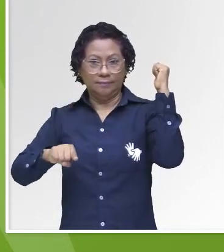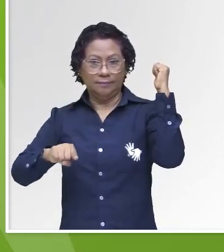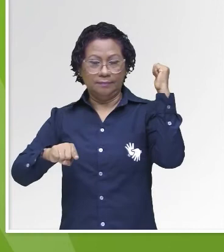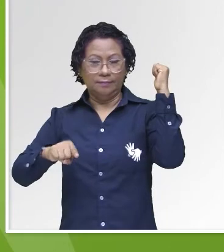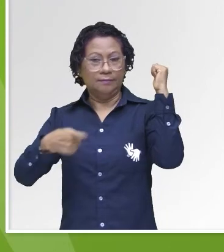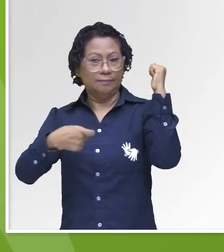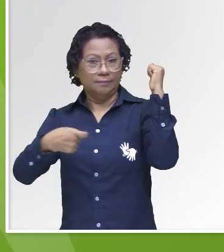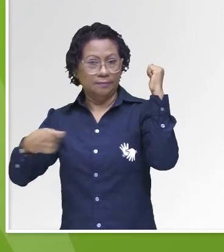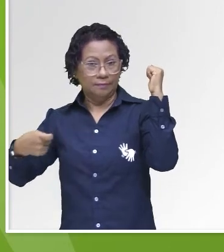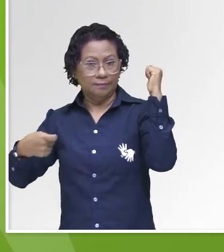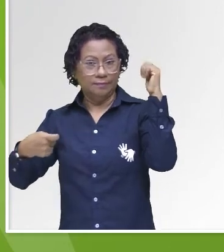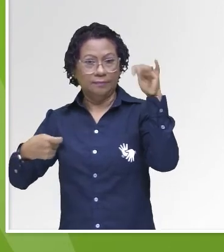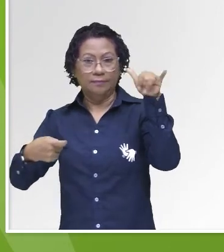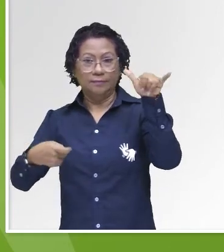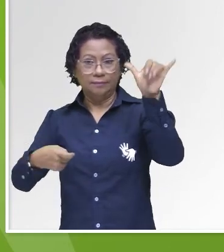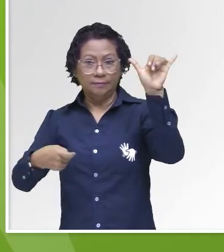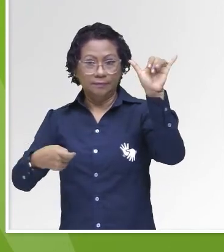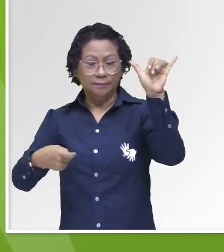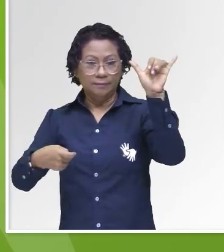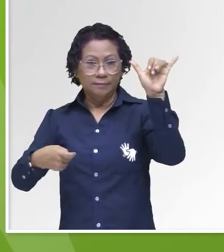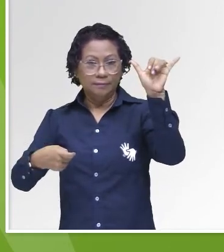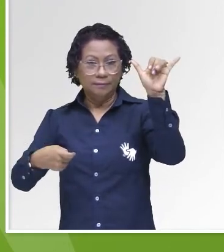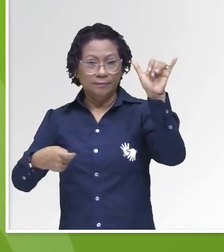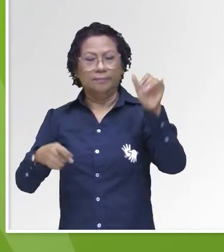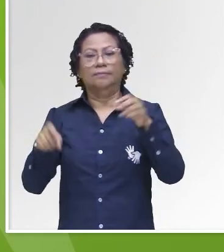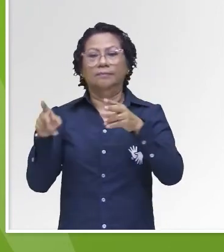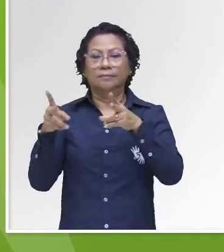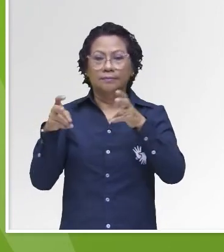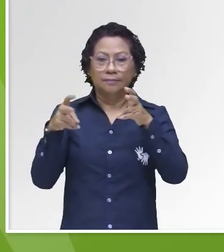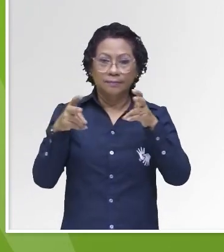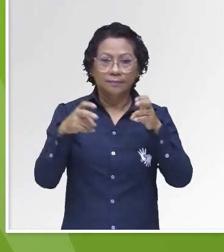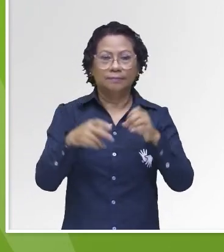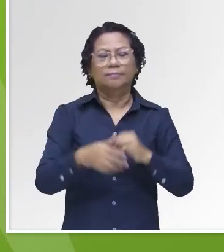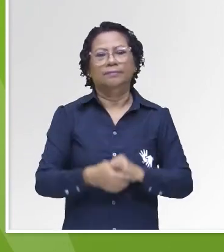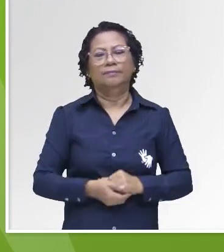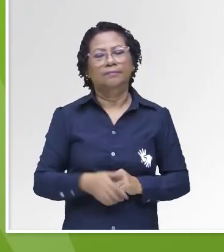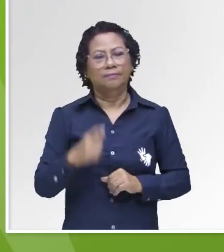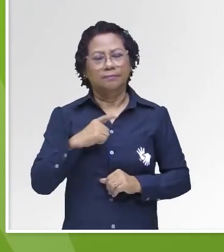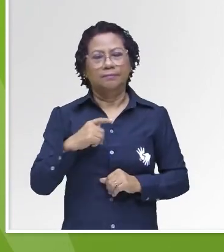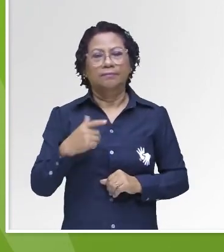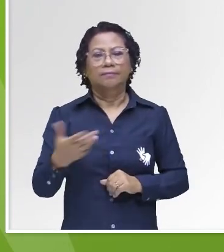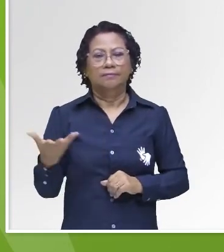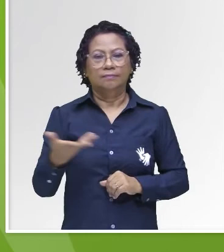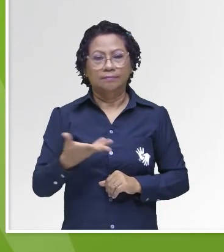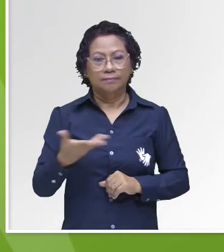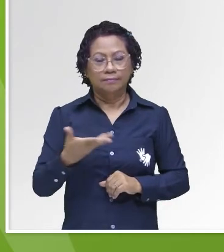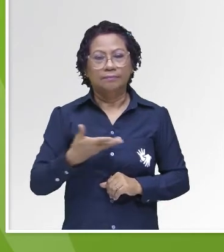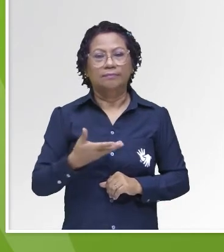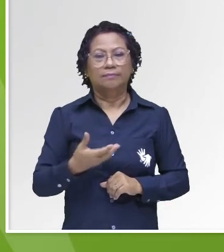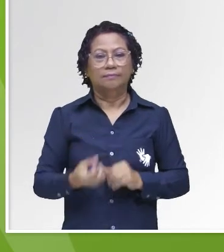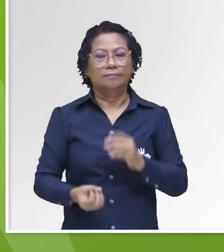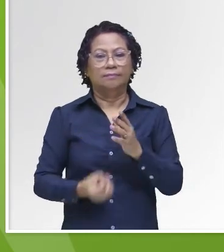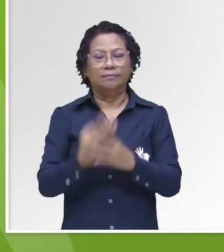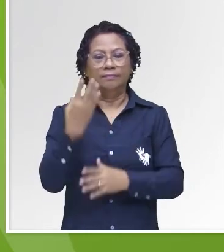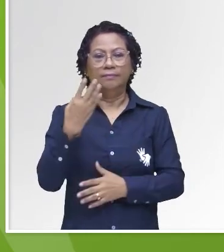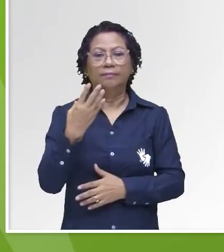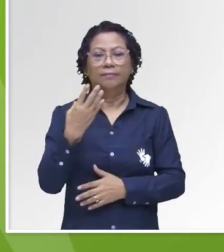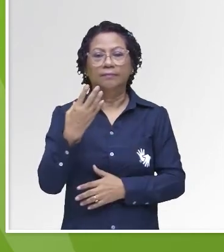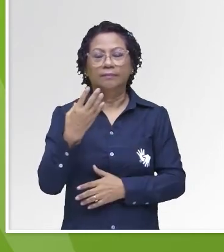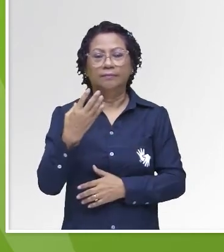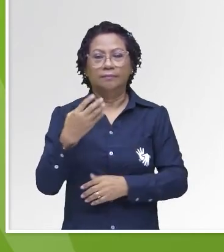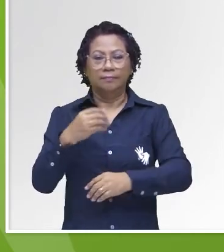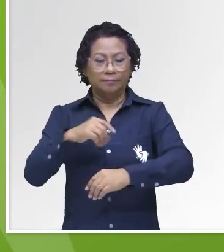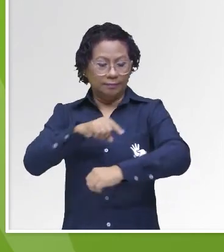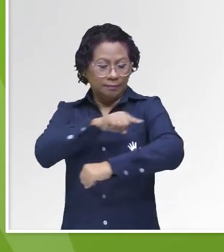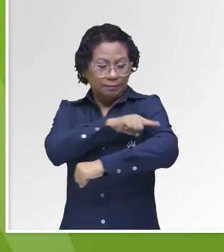cartesiano. Eu estou com o movimento no plano cartesiano. Aí eu tenho uma velocidade que está formando um ângulo com o solo. Quer dizer que, quando